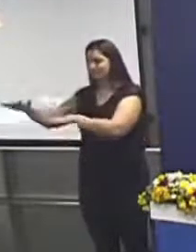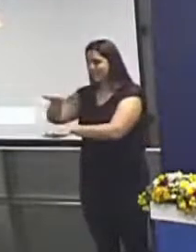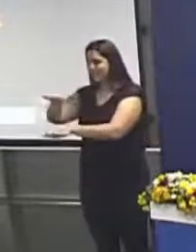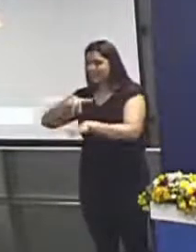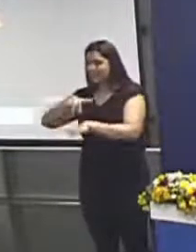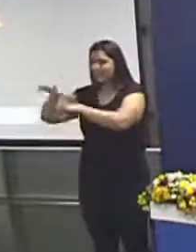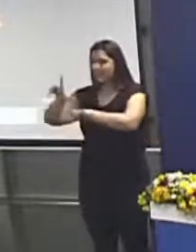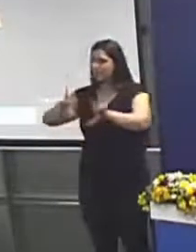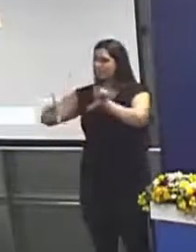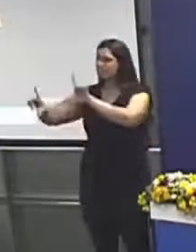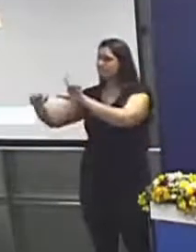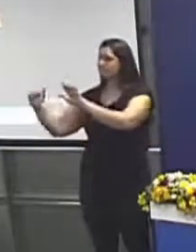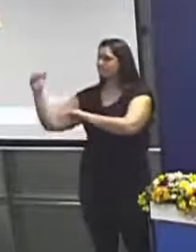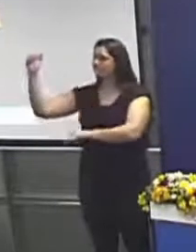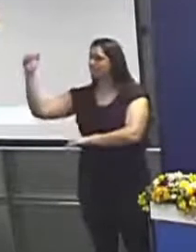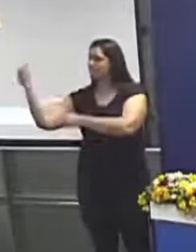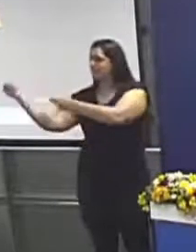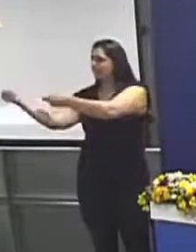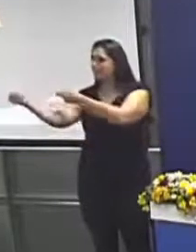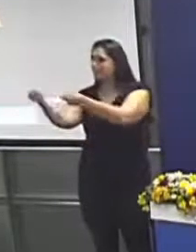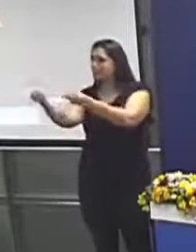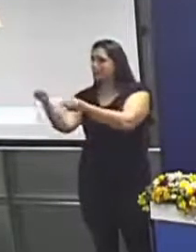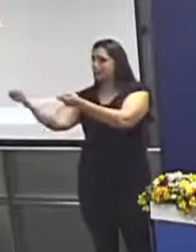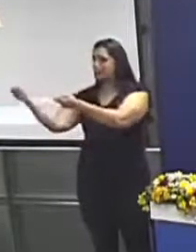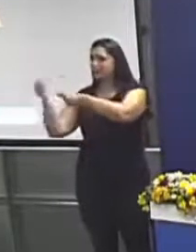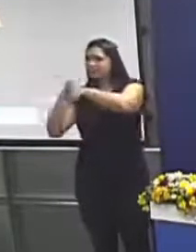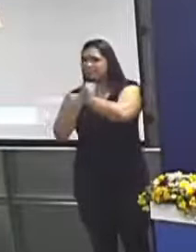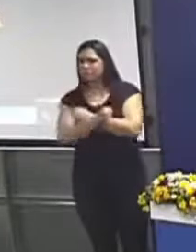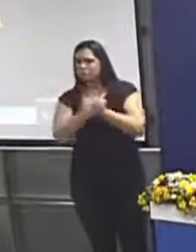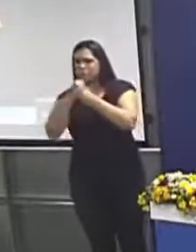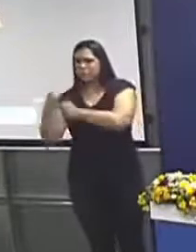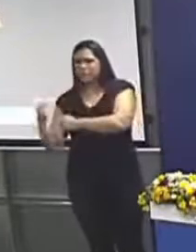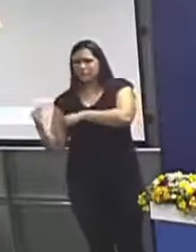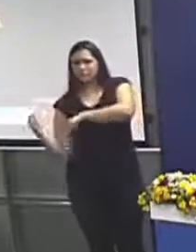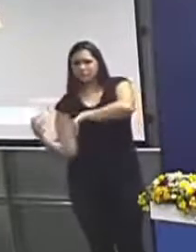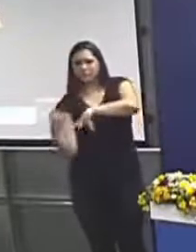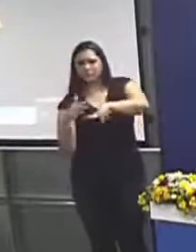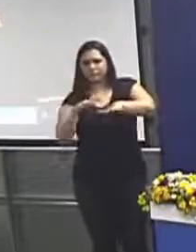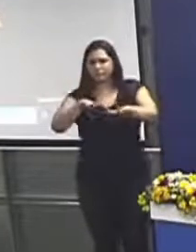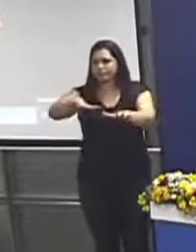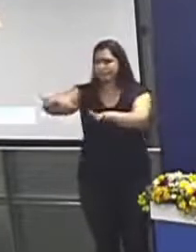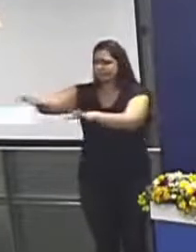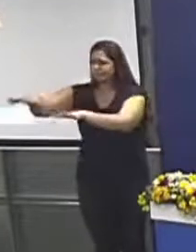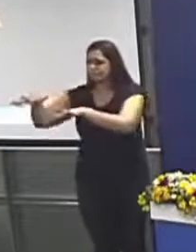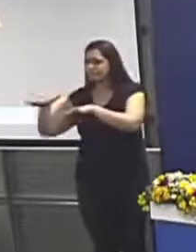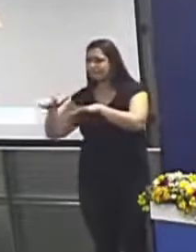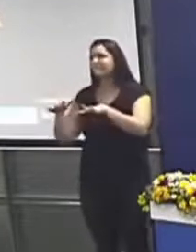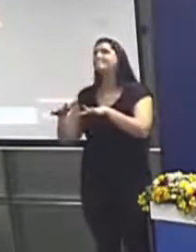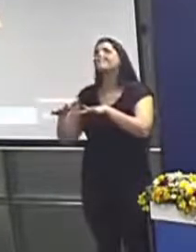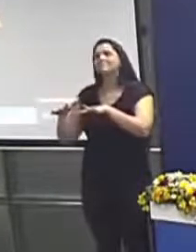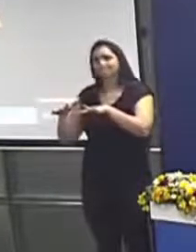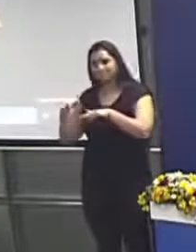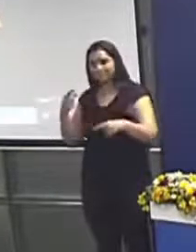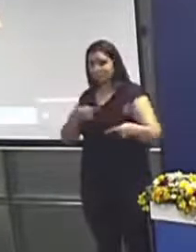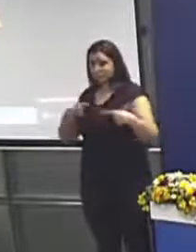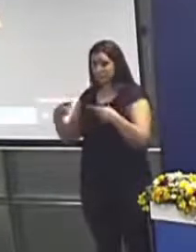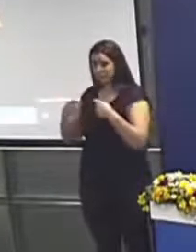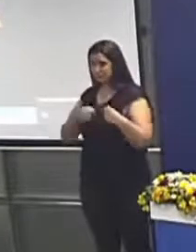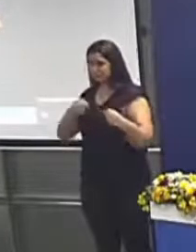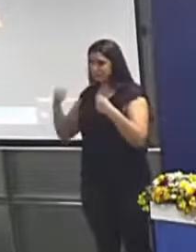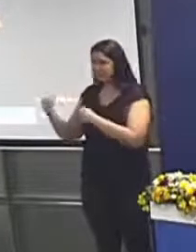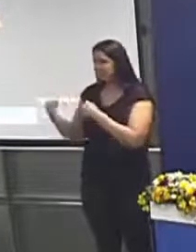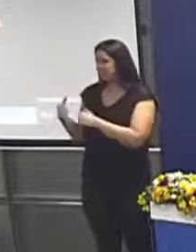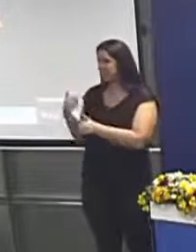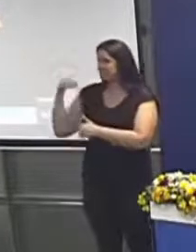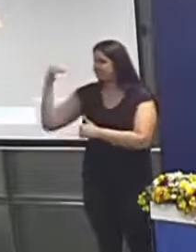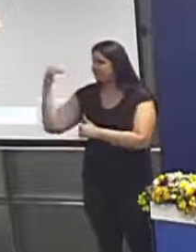povo e controlar a classe média. Expandir o poder sem argumento crítico. Redes afiliadas pertencem aos políticos. Tem grande